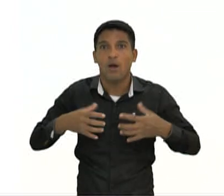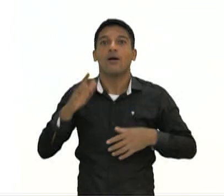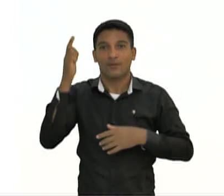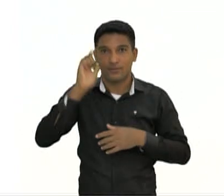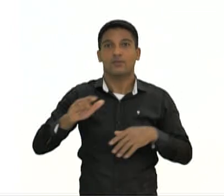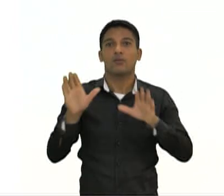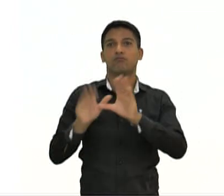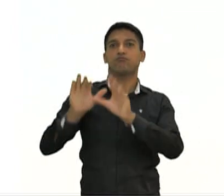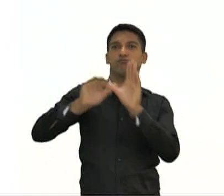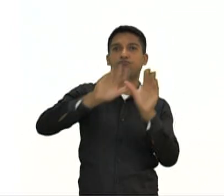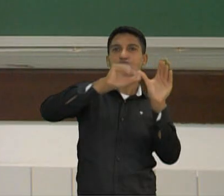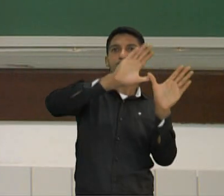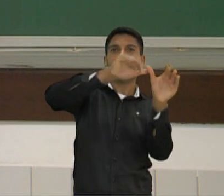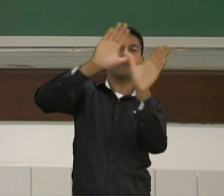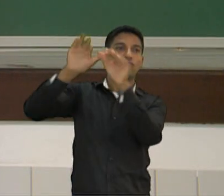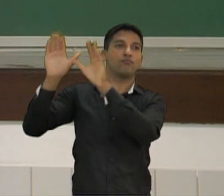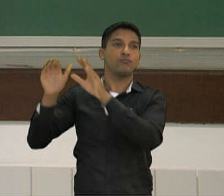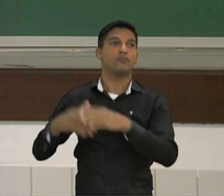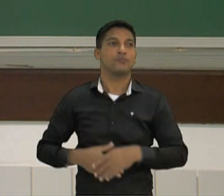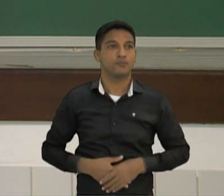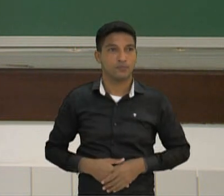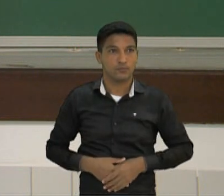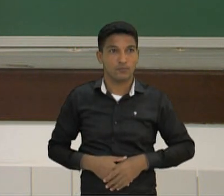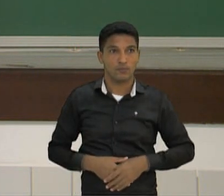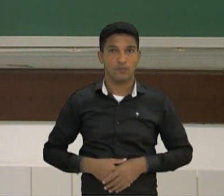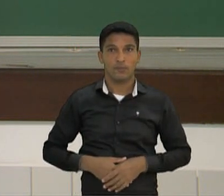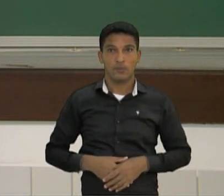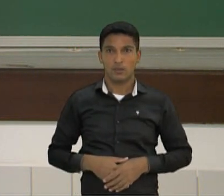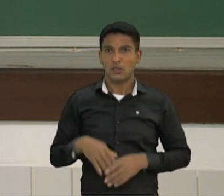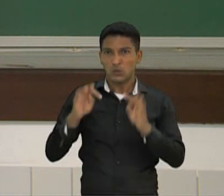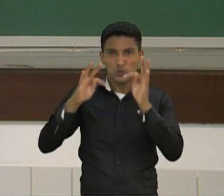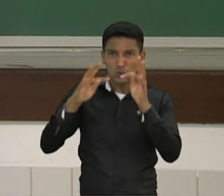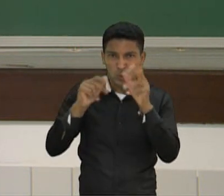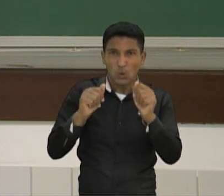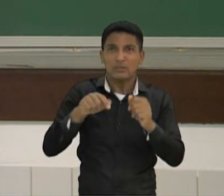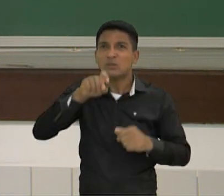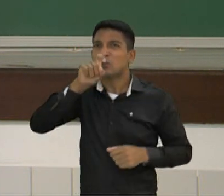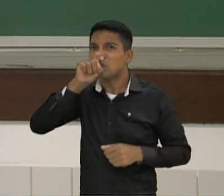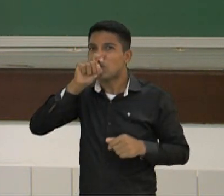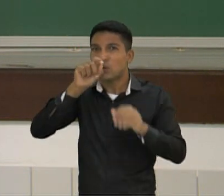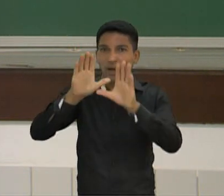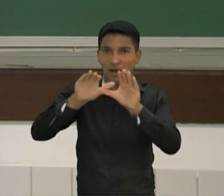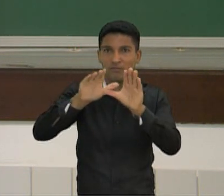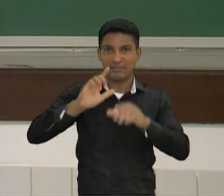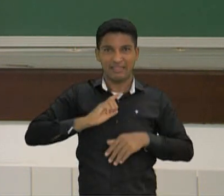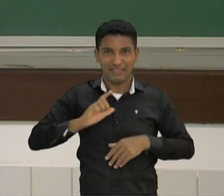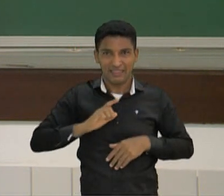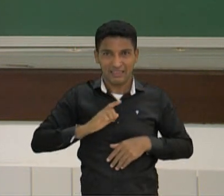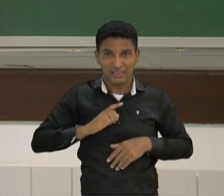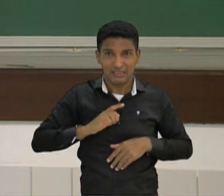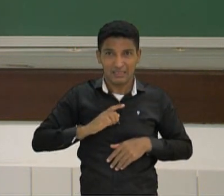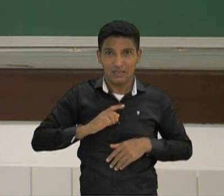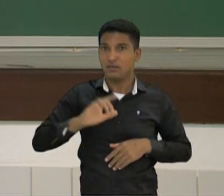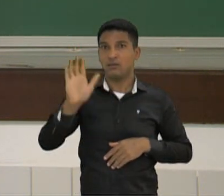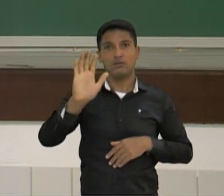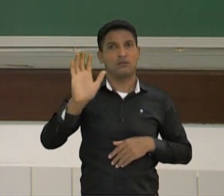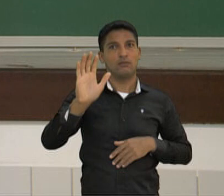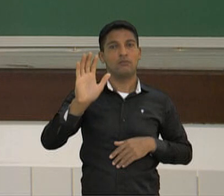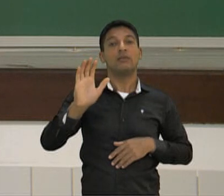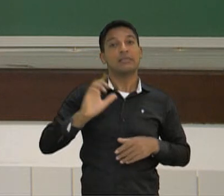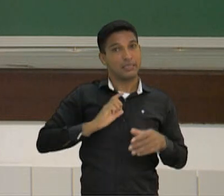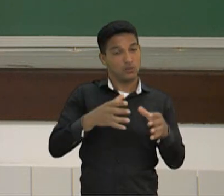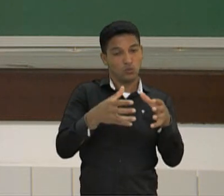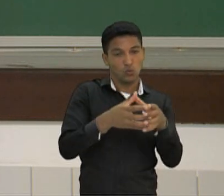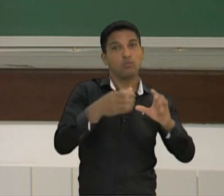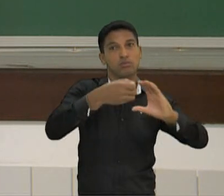voo. Óbvio, pessoal, que nem todas as aves vão apresentar carena. A gente vai ver daqui a pouquinho que é uma característica que vai separar